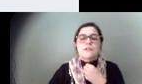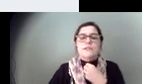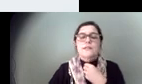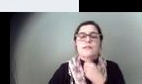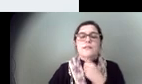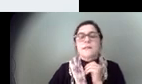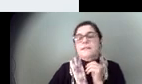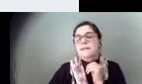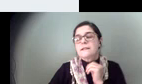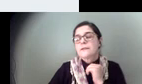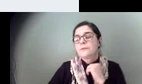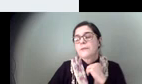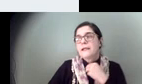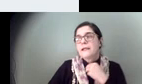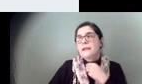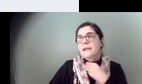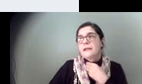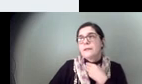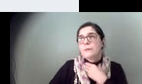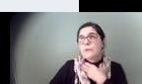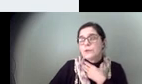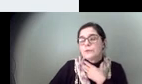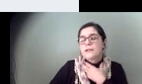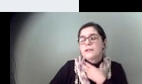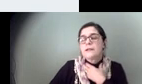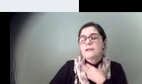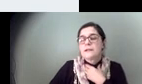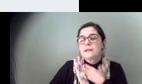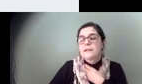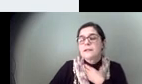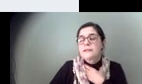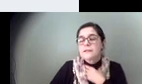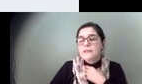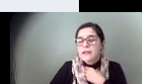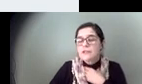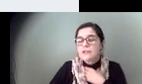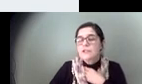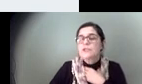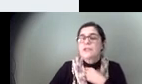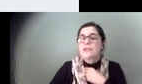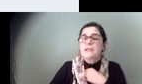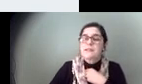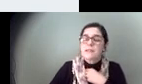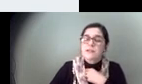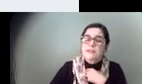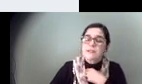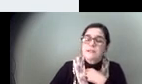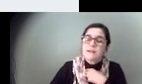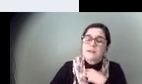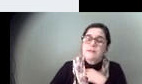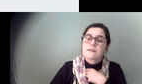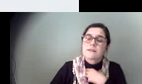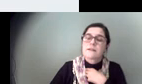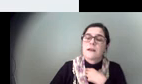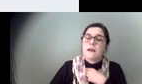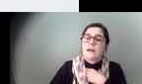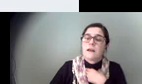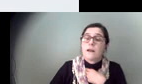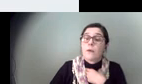A segunda, a gente já estava pensando muito nessa defasagem de aprendizagem das